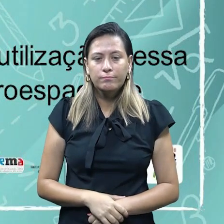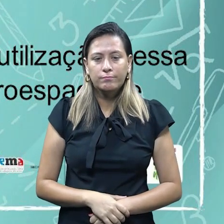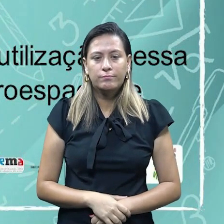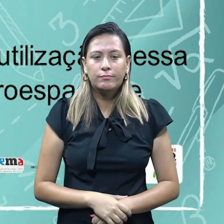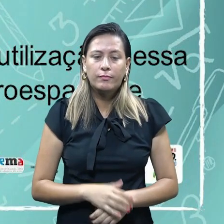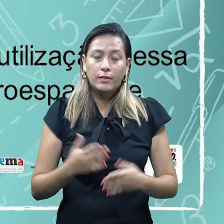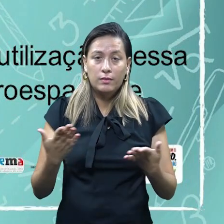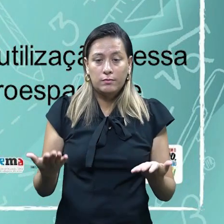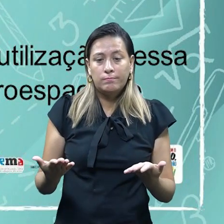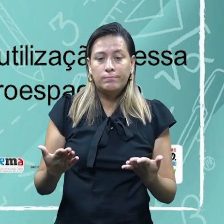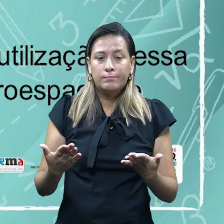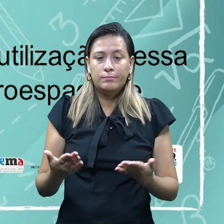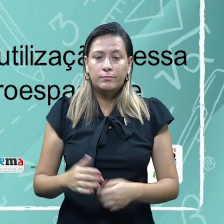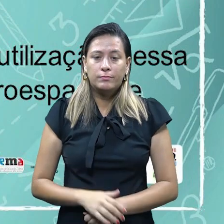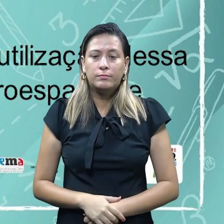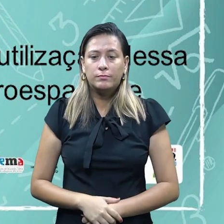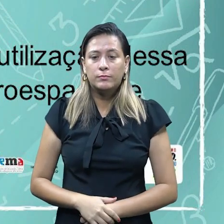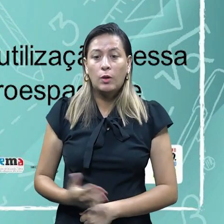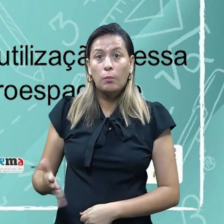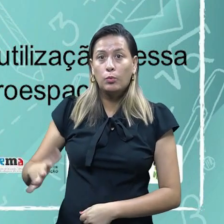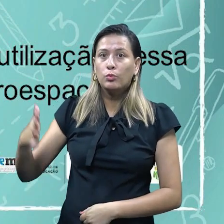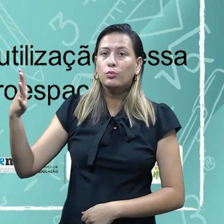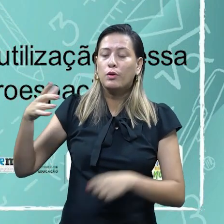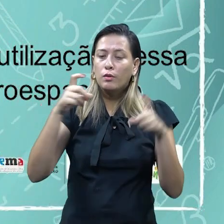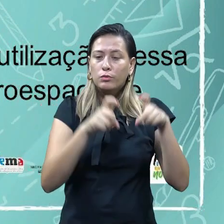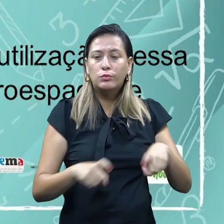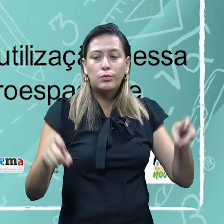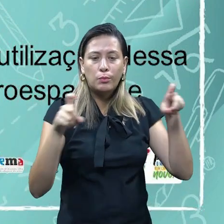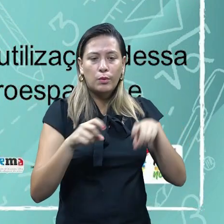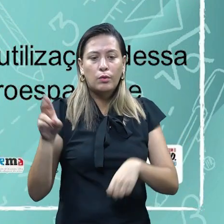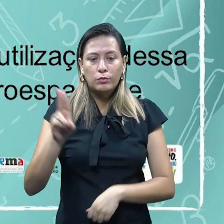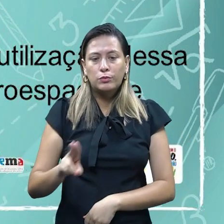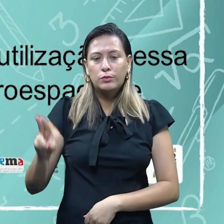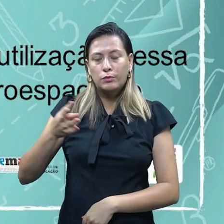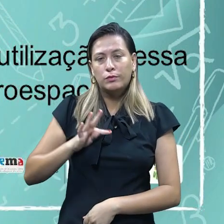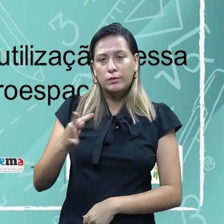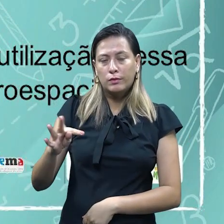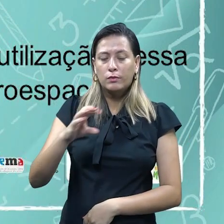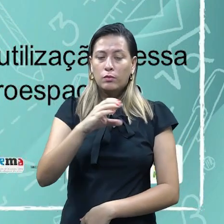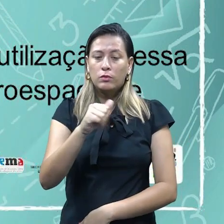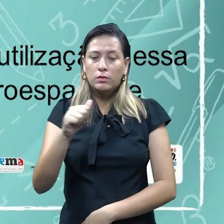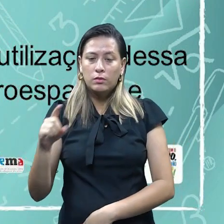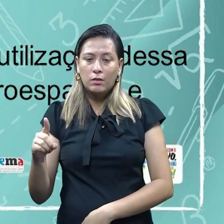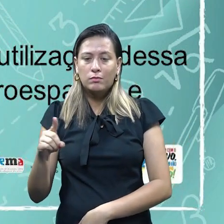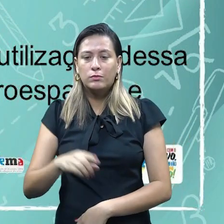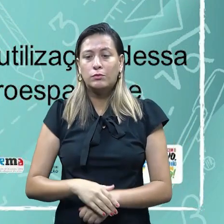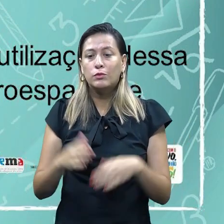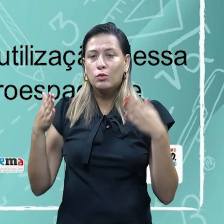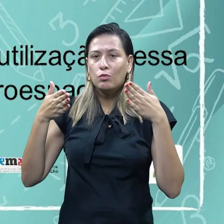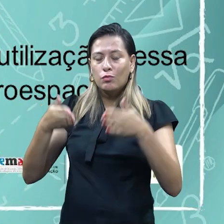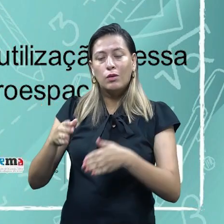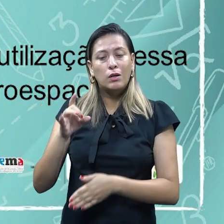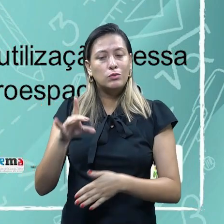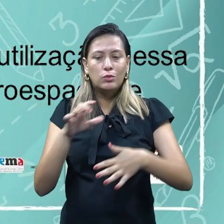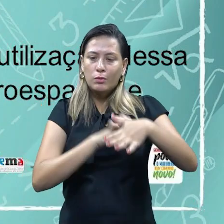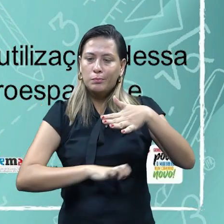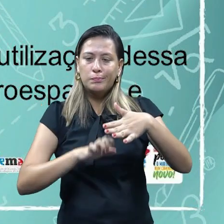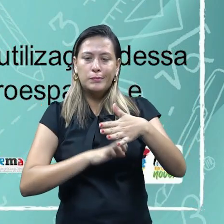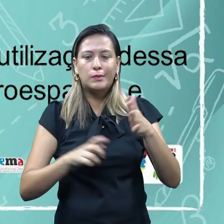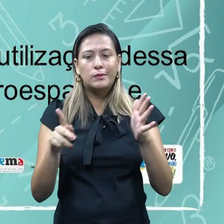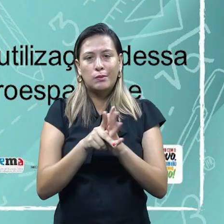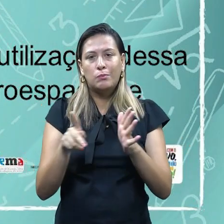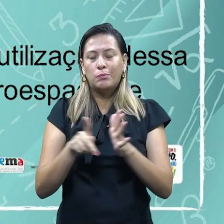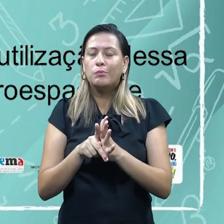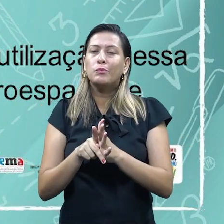Devido ao alto custo dos primeiros computadores, a utilização dessa tecnologia CAD ficou restrita às empresas do